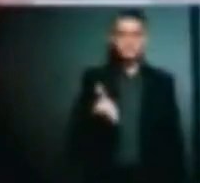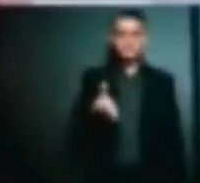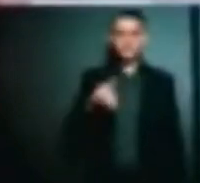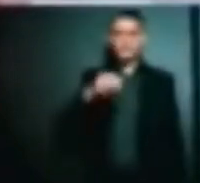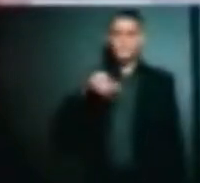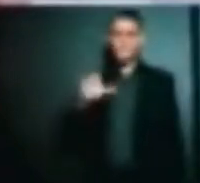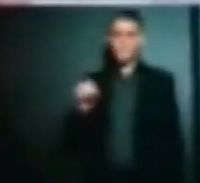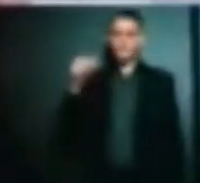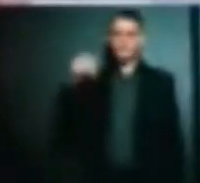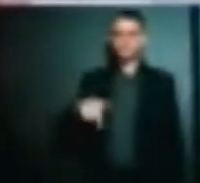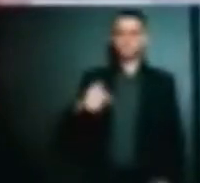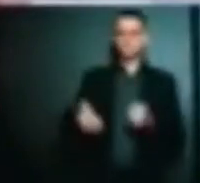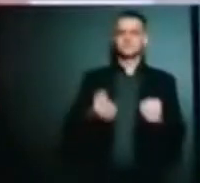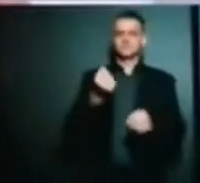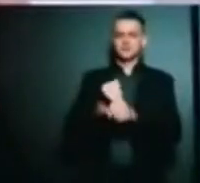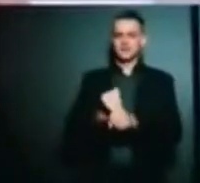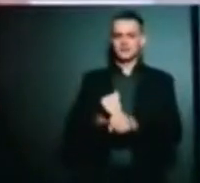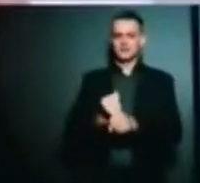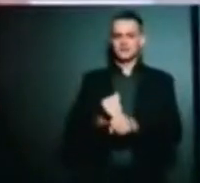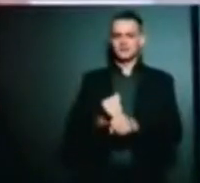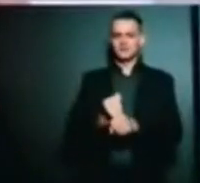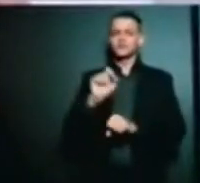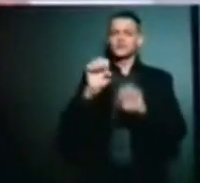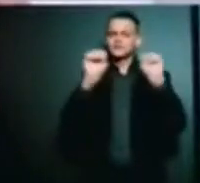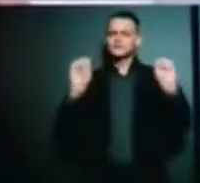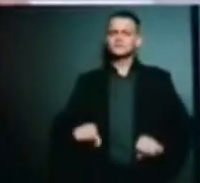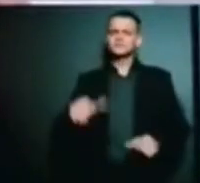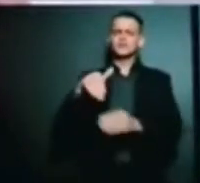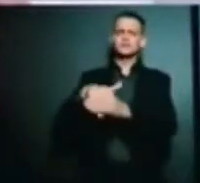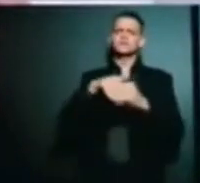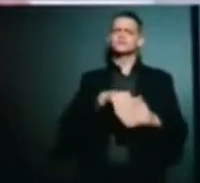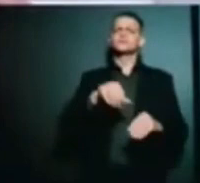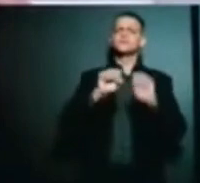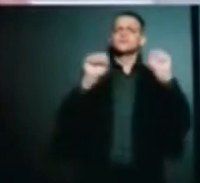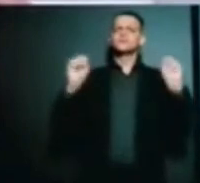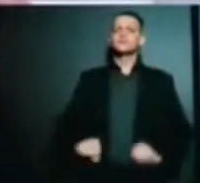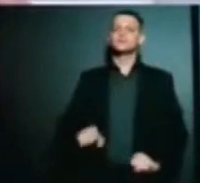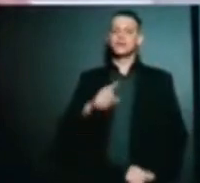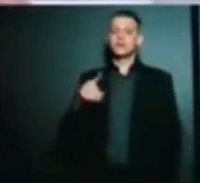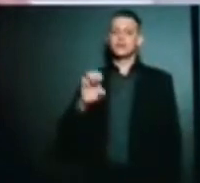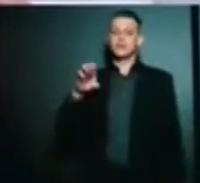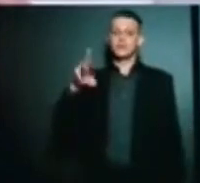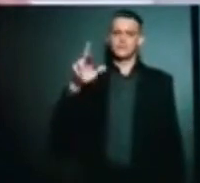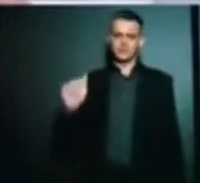se vocês lembram disso. Eles criaram um sistema eleitoral chamado Sistema Zebra.